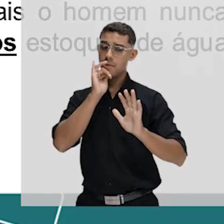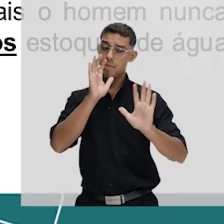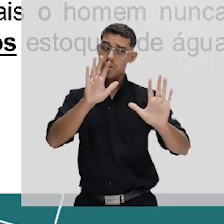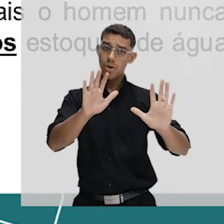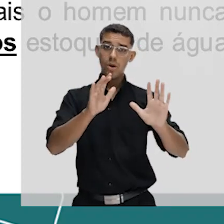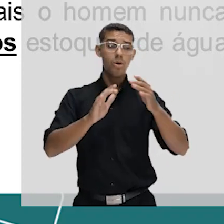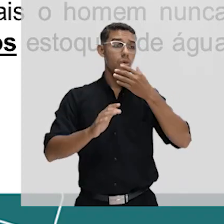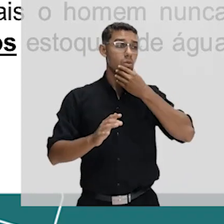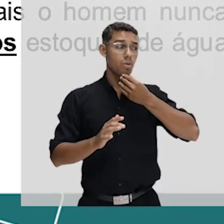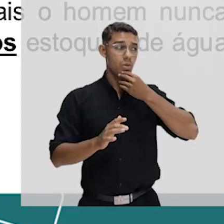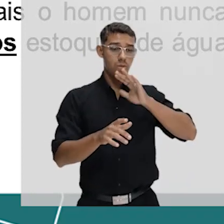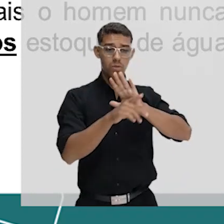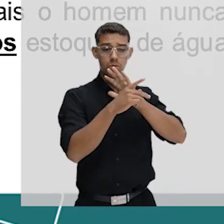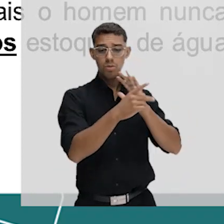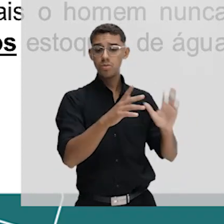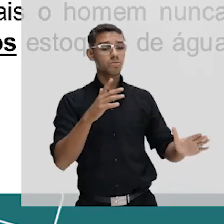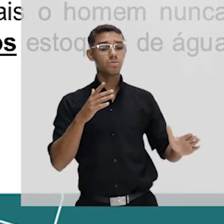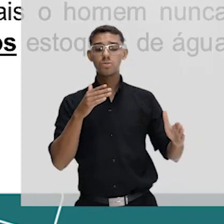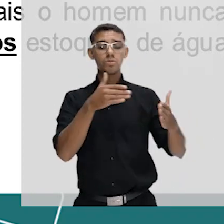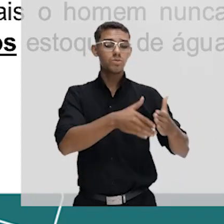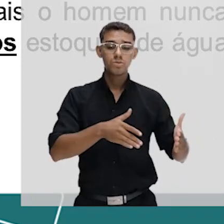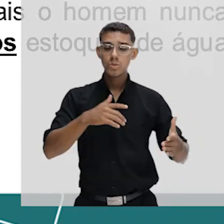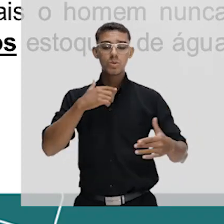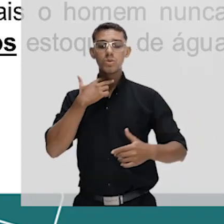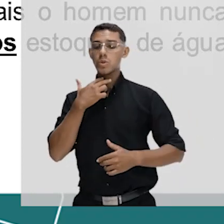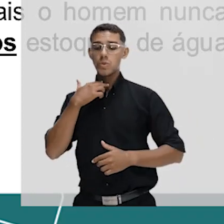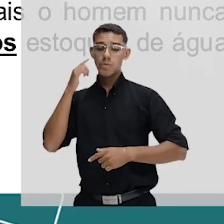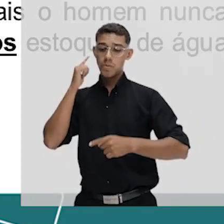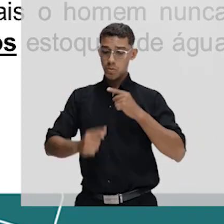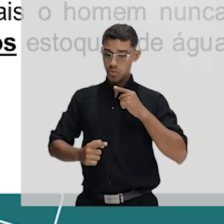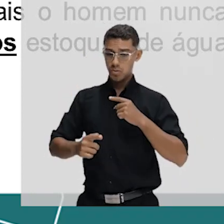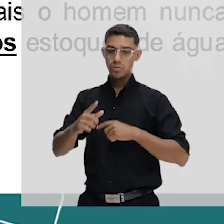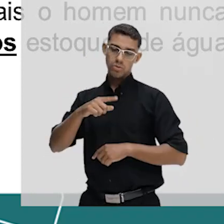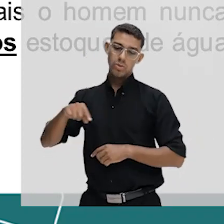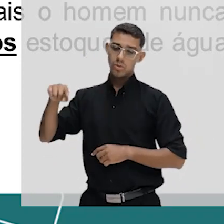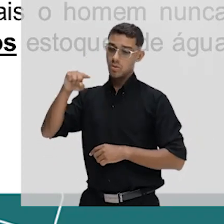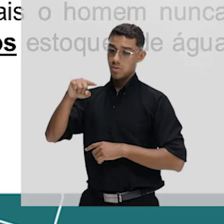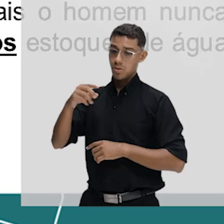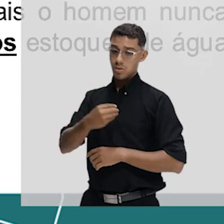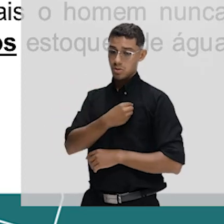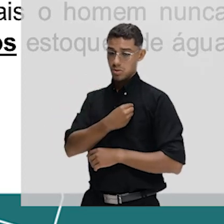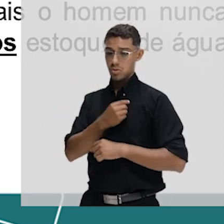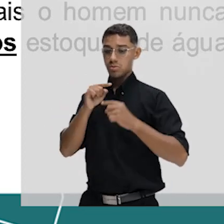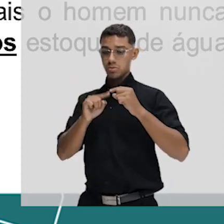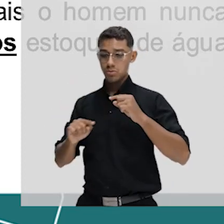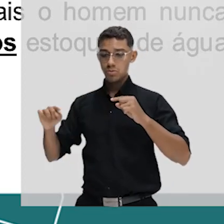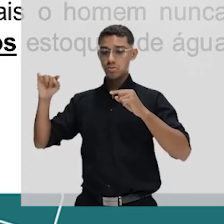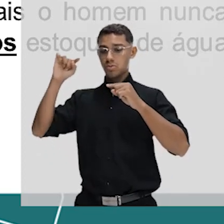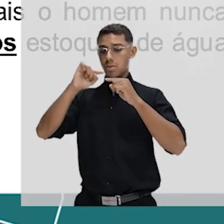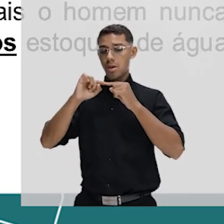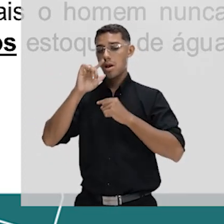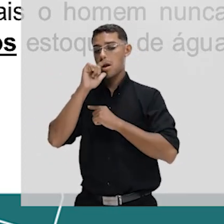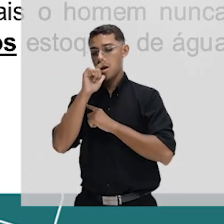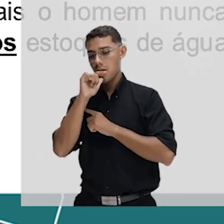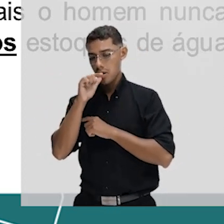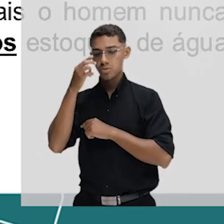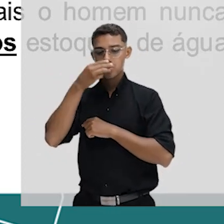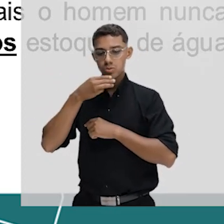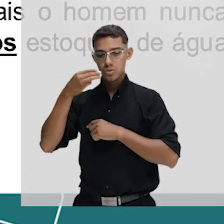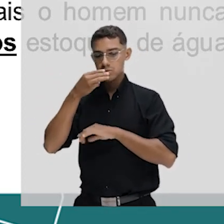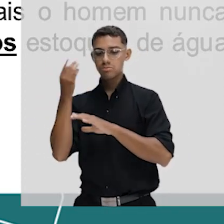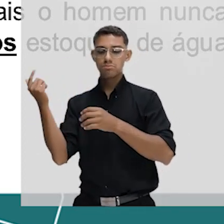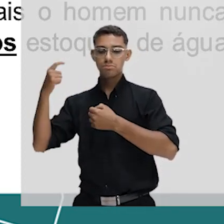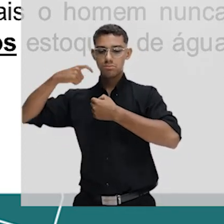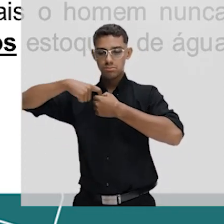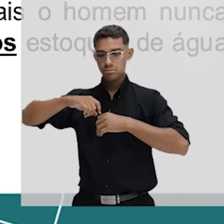interromper. Enquanto existirem, o ciclo funcionará e os estoques de água doce nos continentes serão